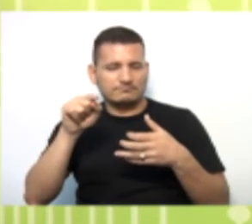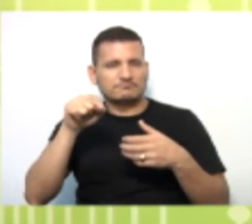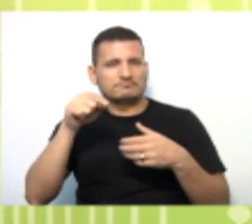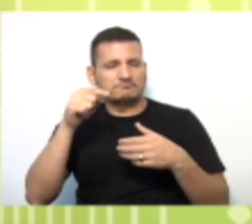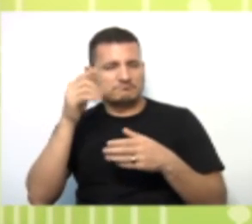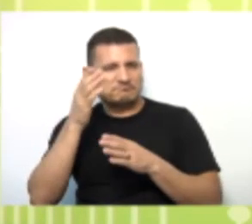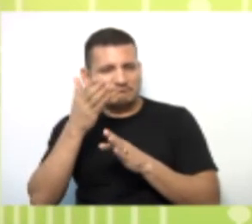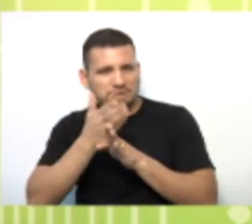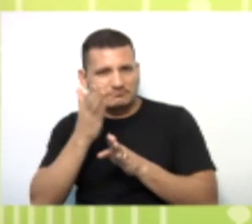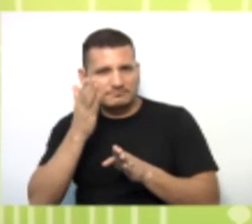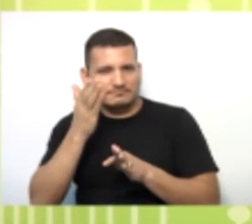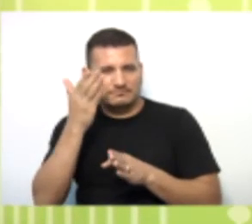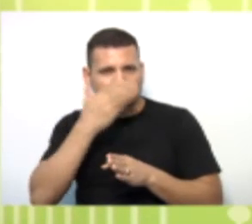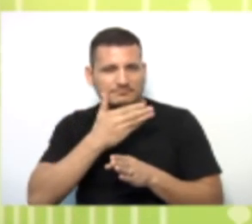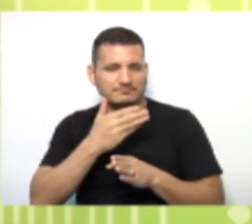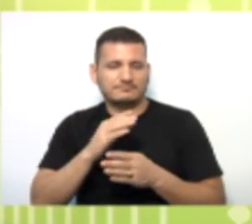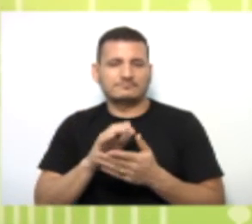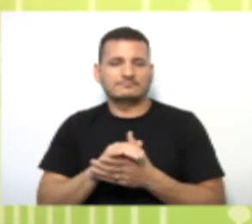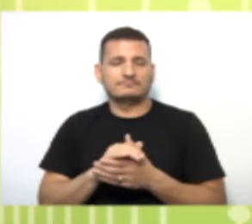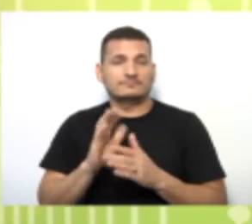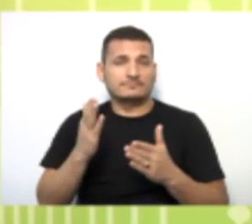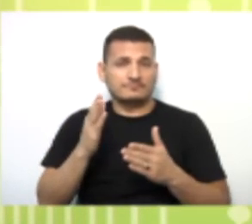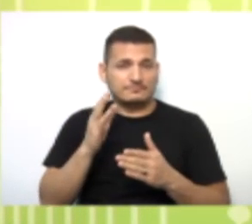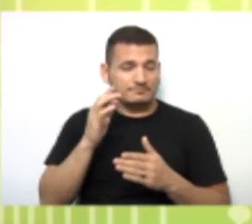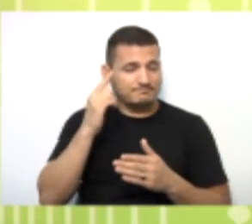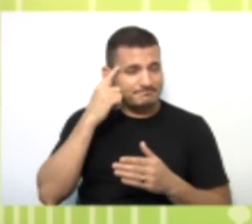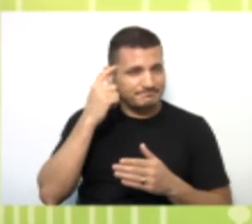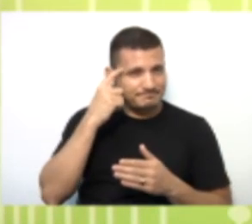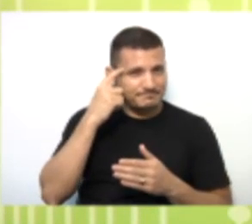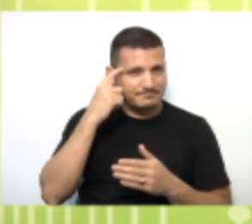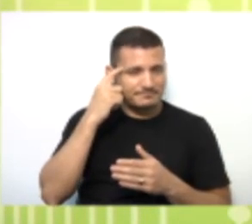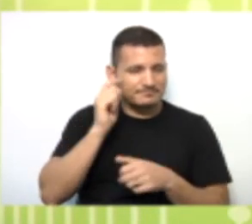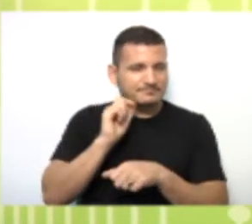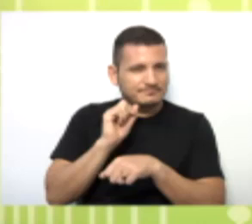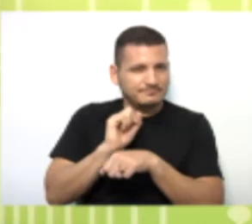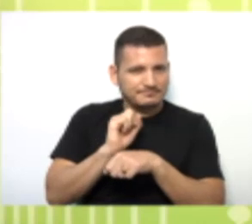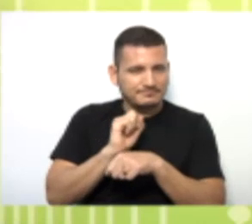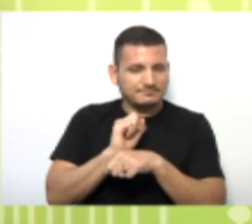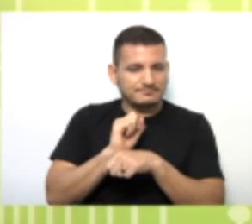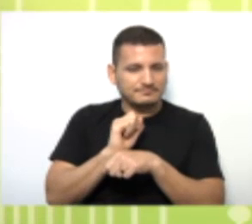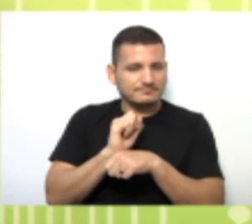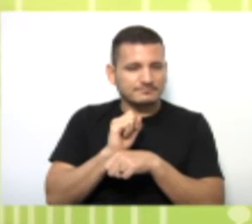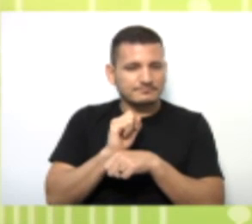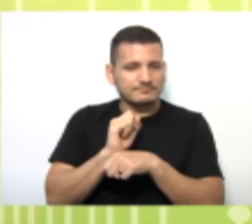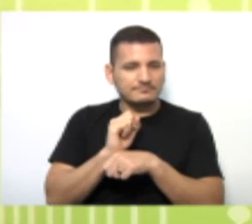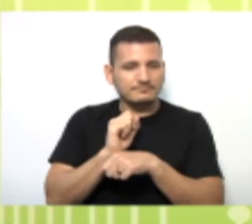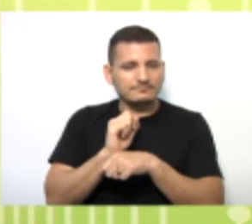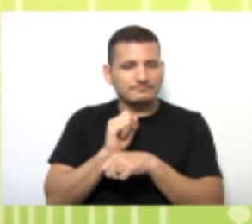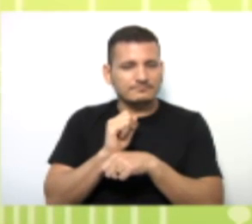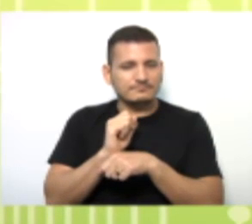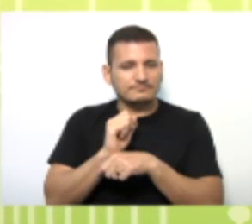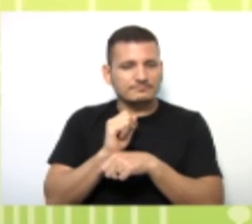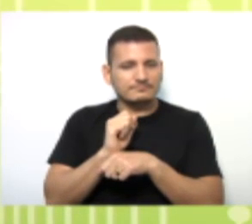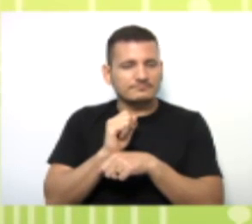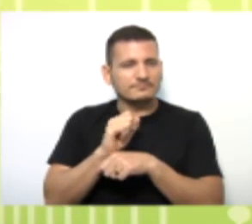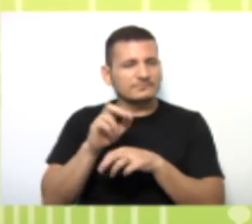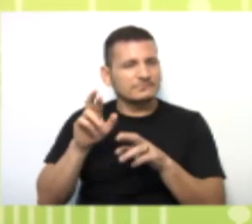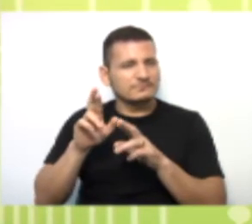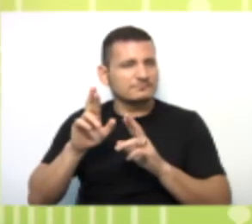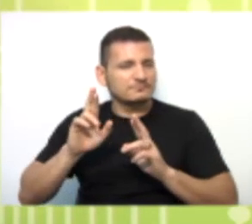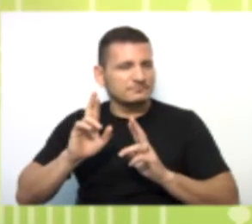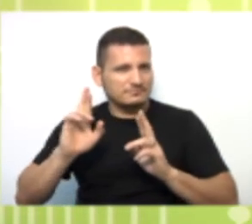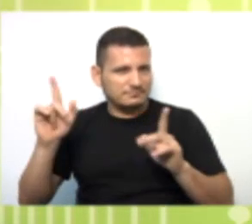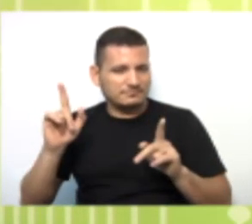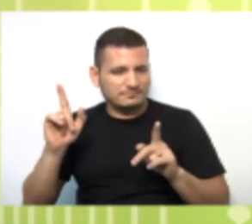comprovado, tudo mais e tal. Só que, se a gente for parar a pensar e for querer um pouco divergenciar isso daí na